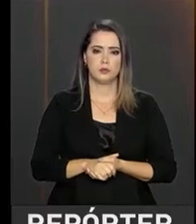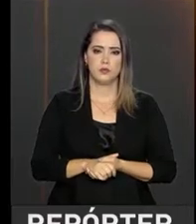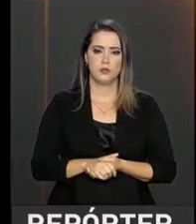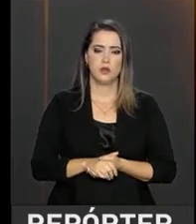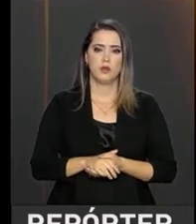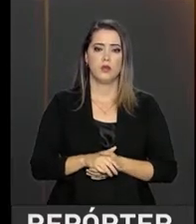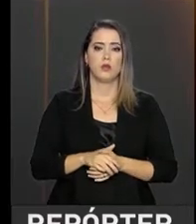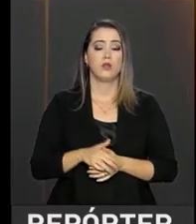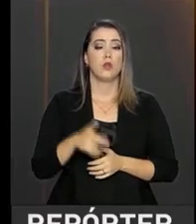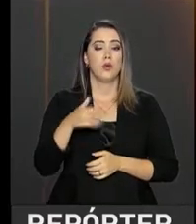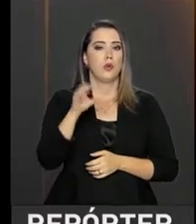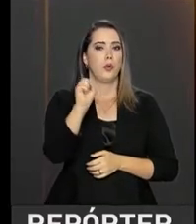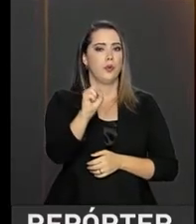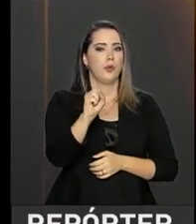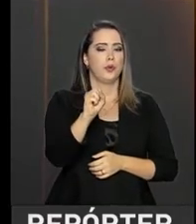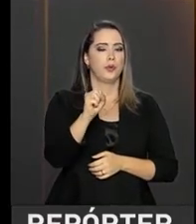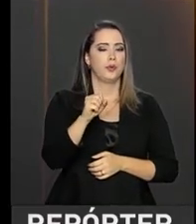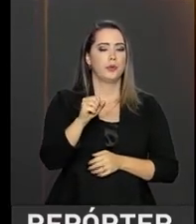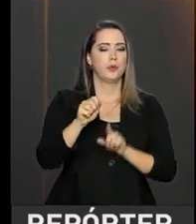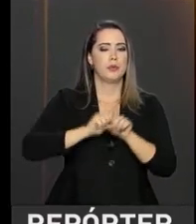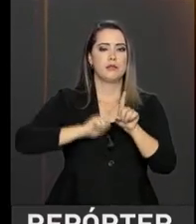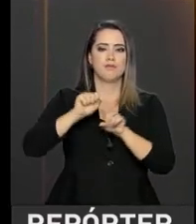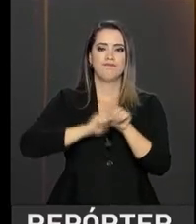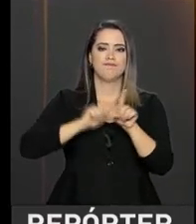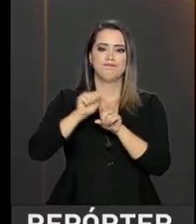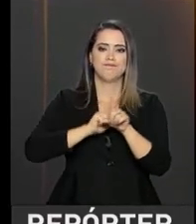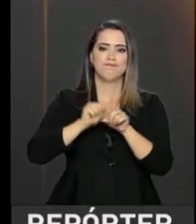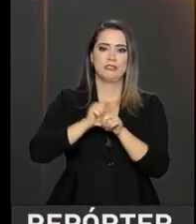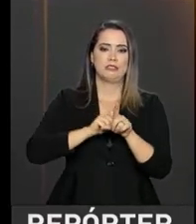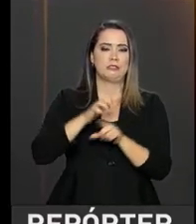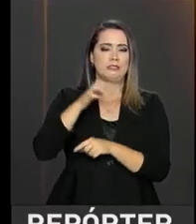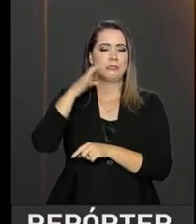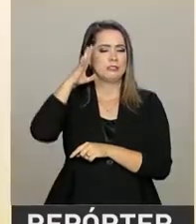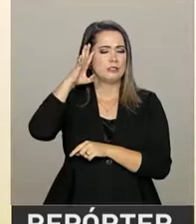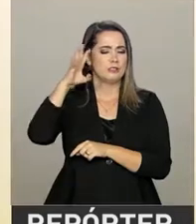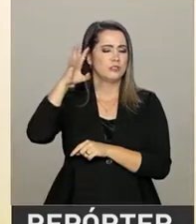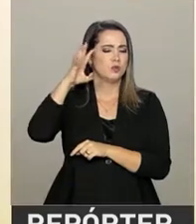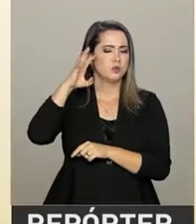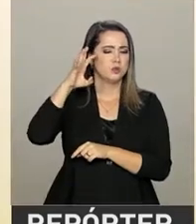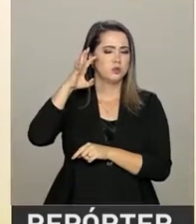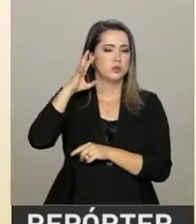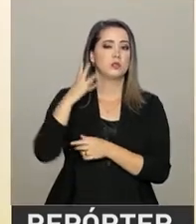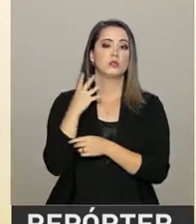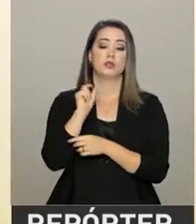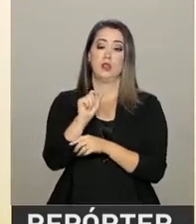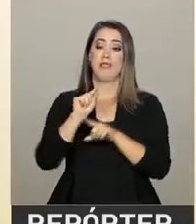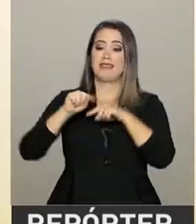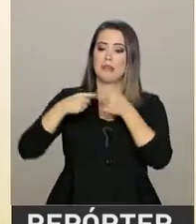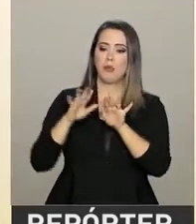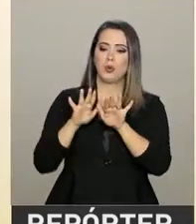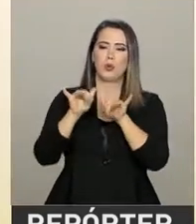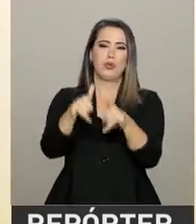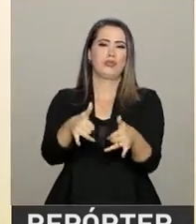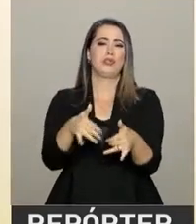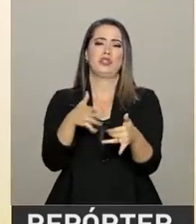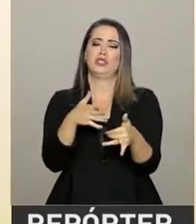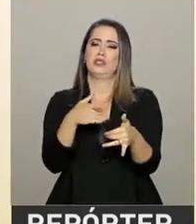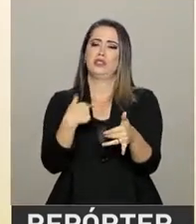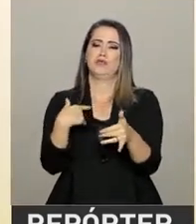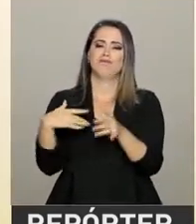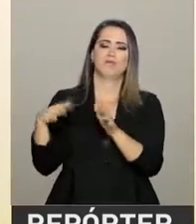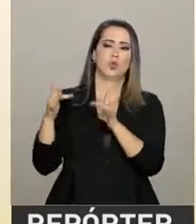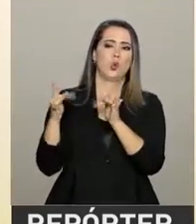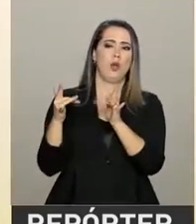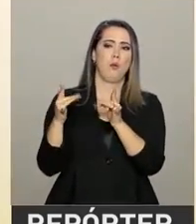oito meses de um pesadelo essa jovem que não quer se identificar conta que depois de terminar o relacionamento o